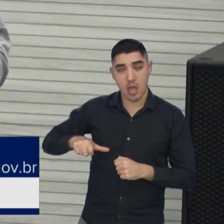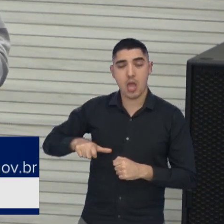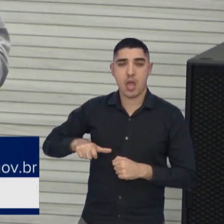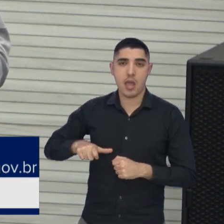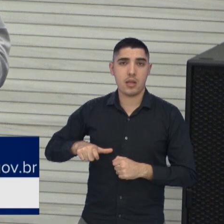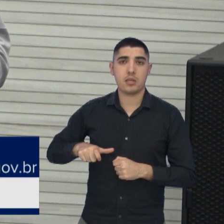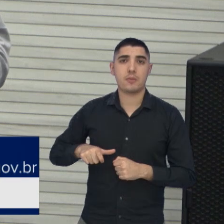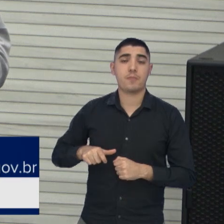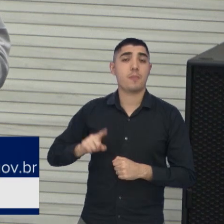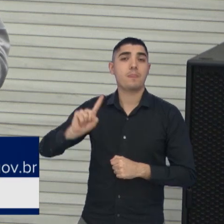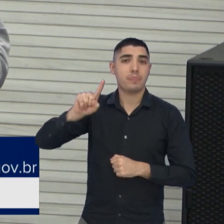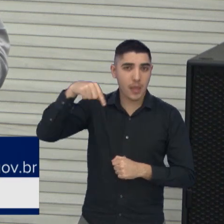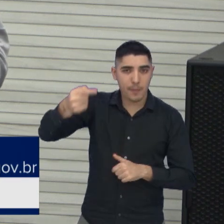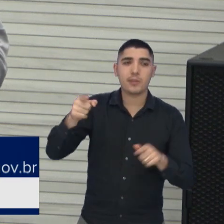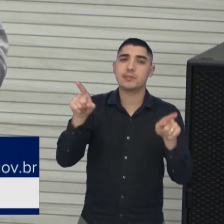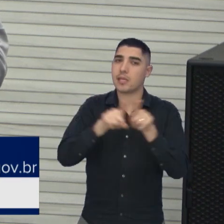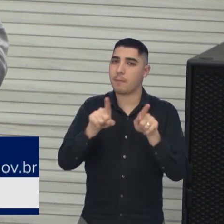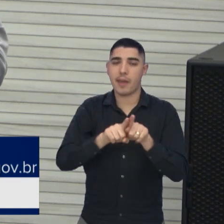ratificado